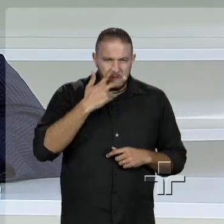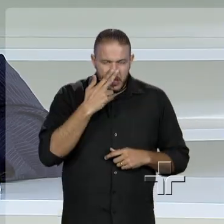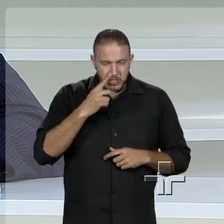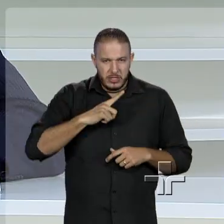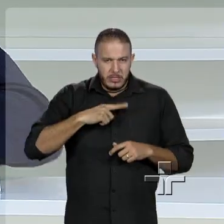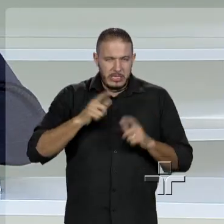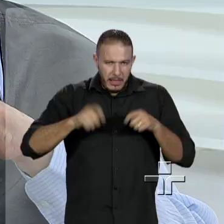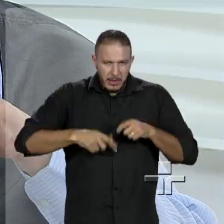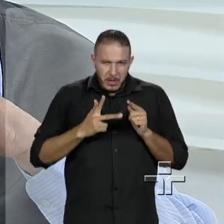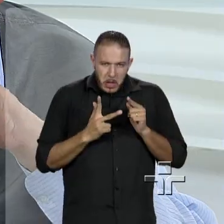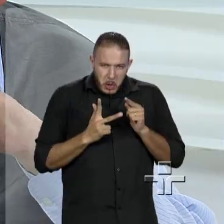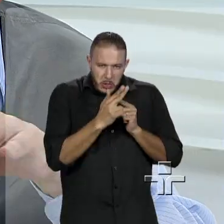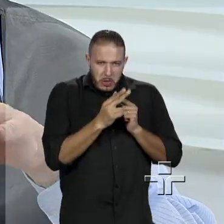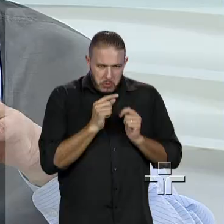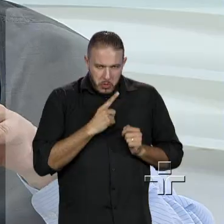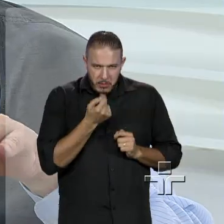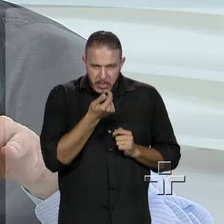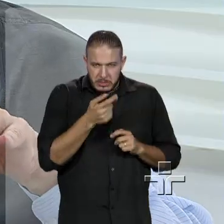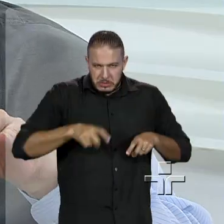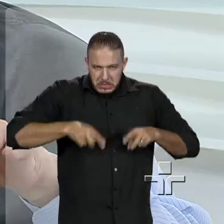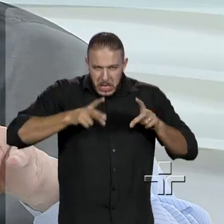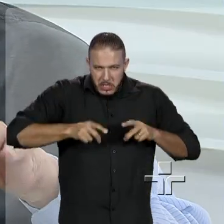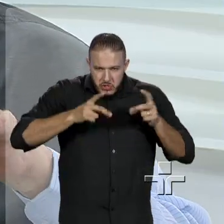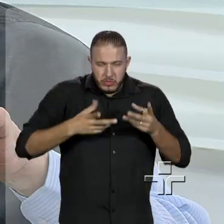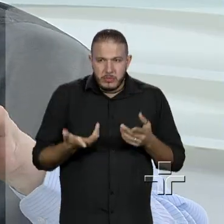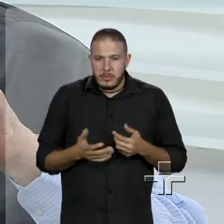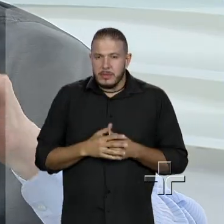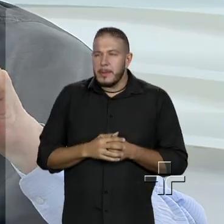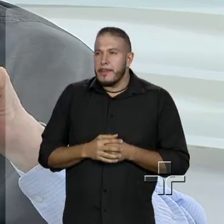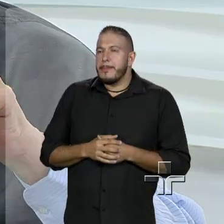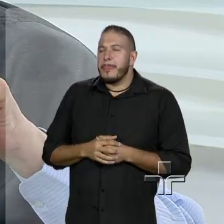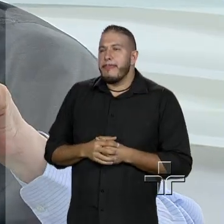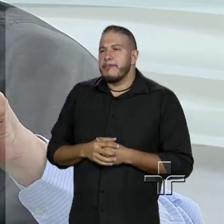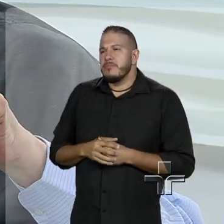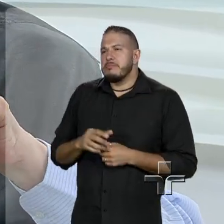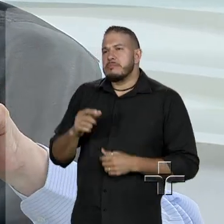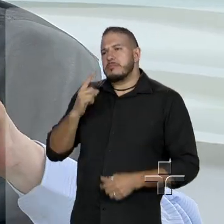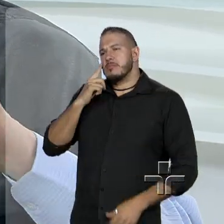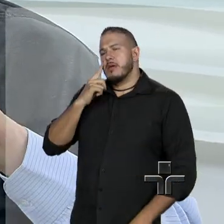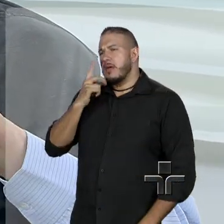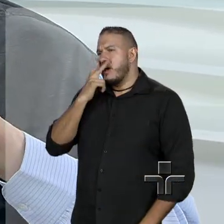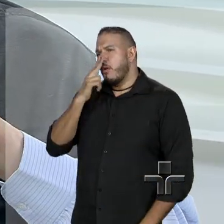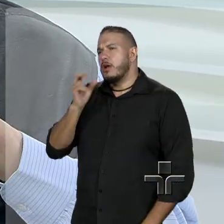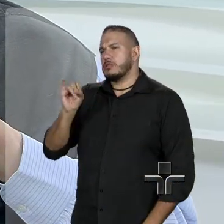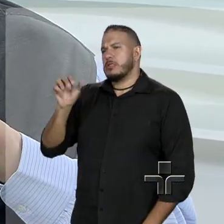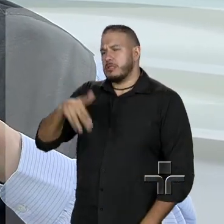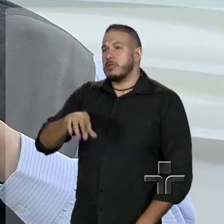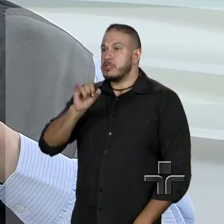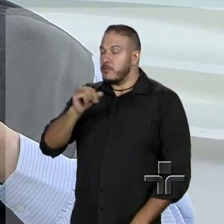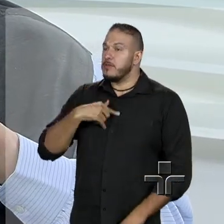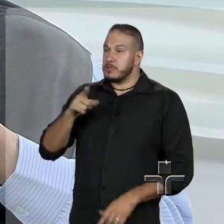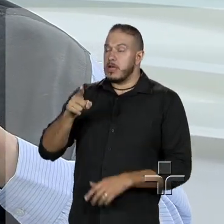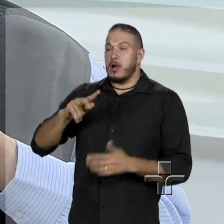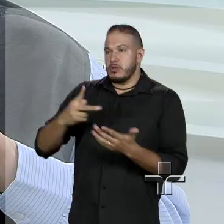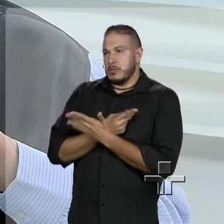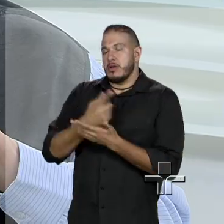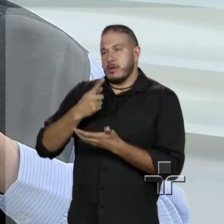um pouco mais a Selic? Isso ajudaria a atividade? Eu acho que sim, desde que você aprove a reforma da